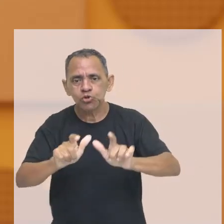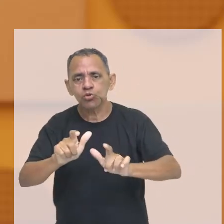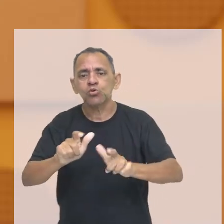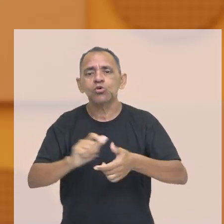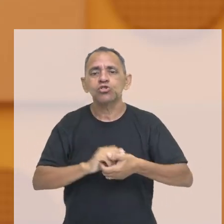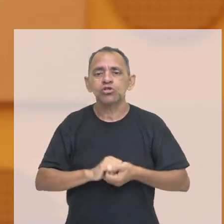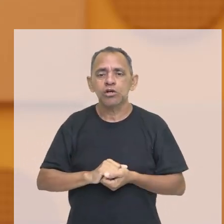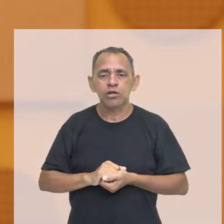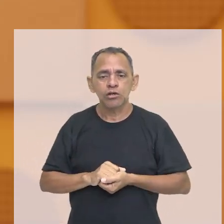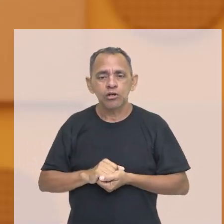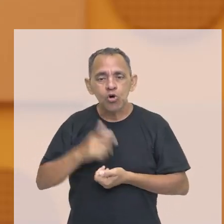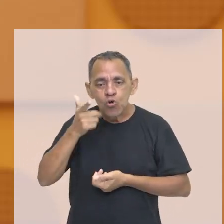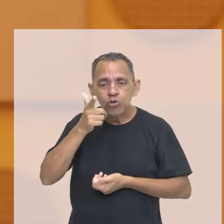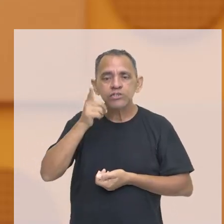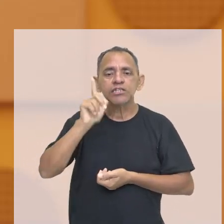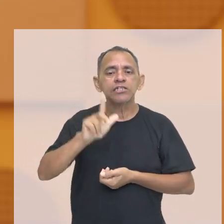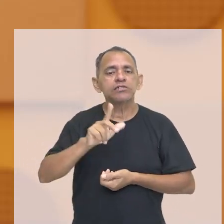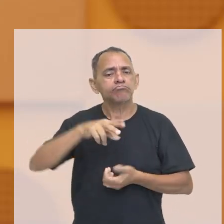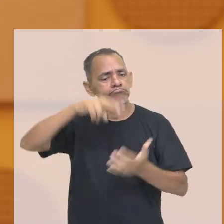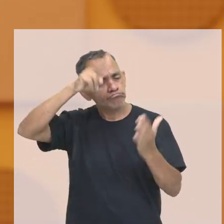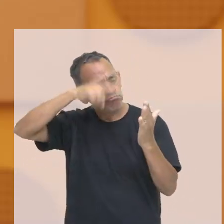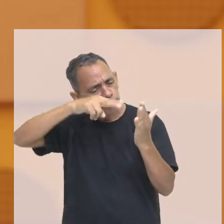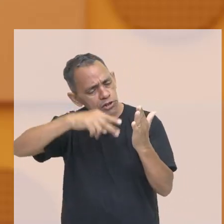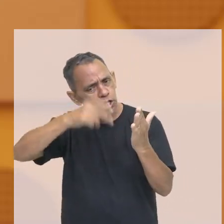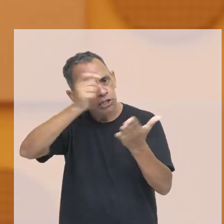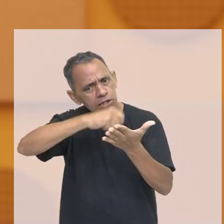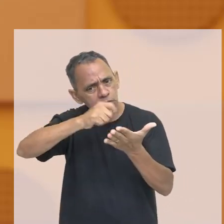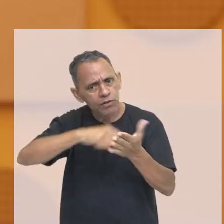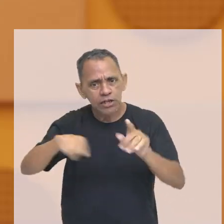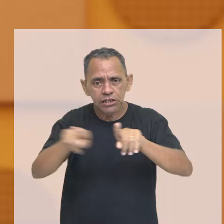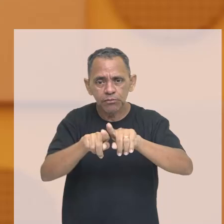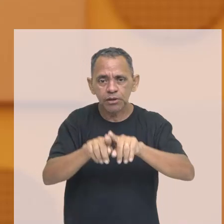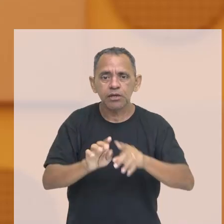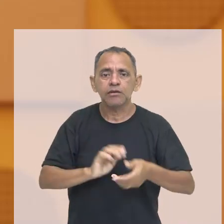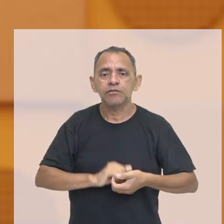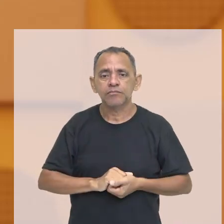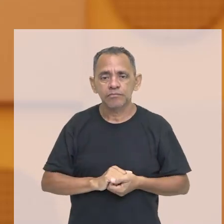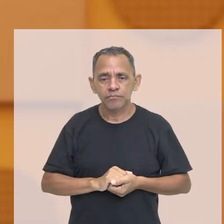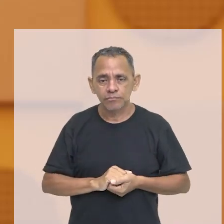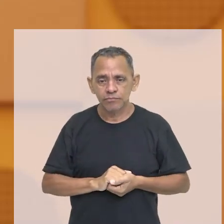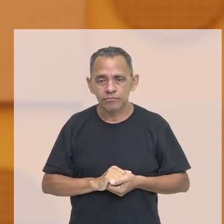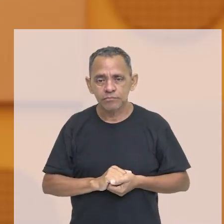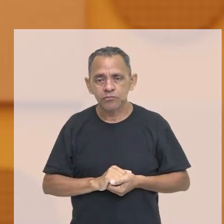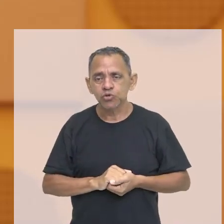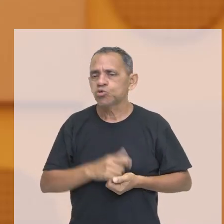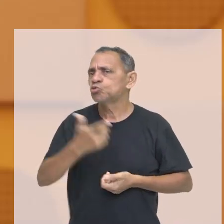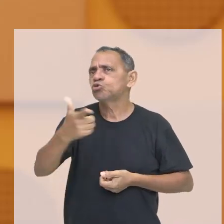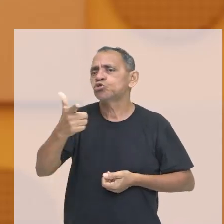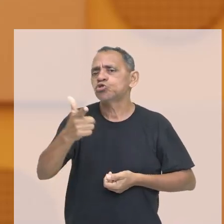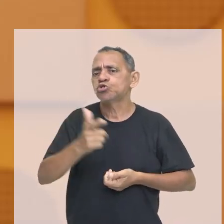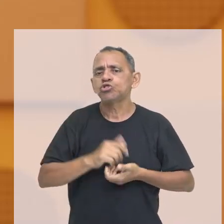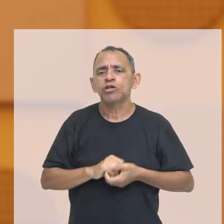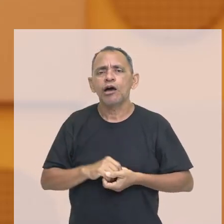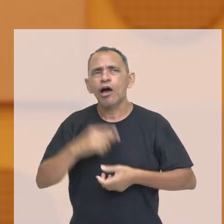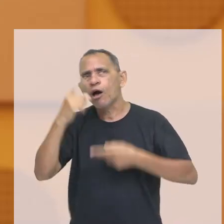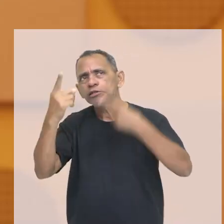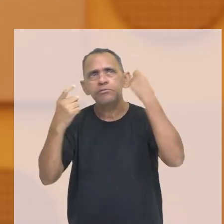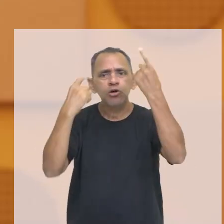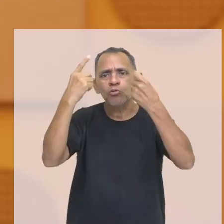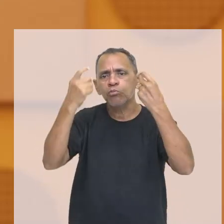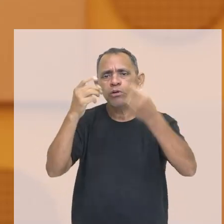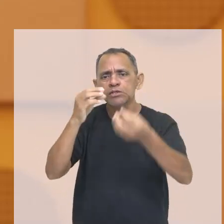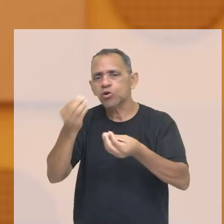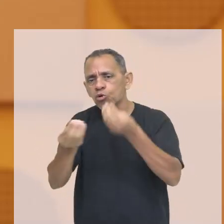brasileiros conseguissem ler e escrever, porém, sem ter aquela preocupação com a interpretação do que se